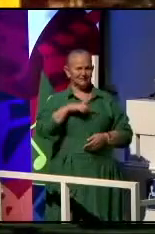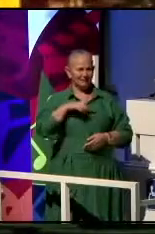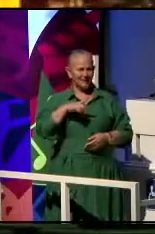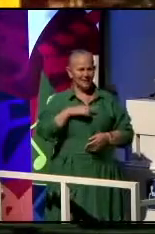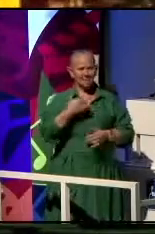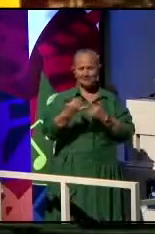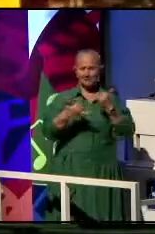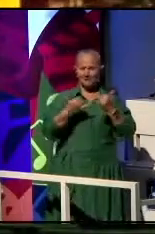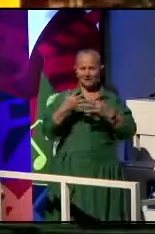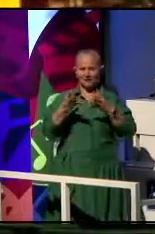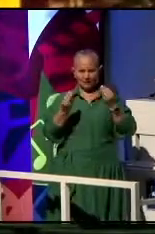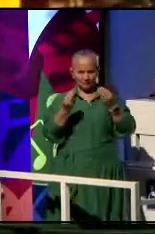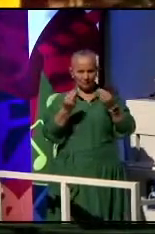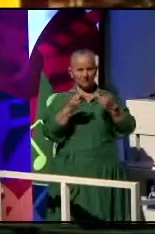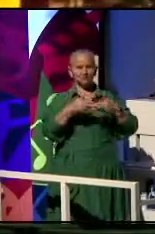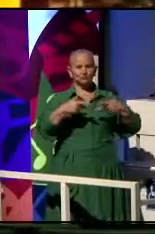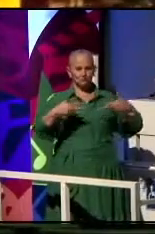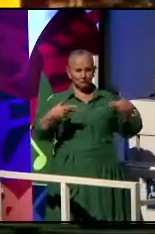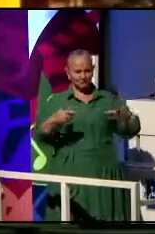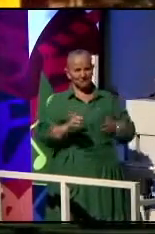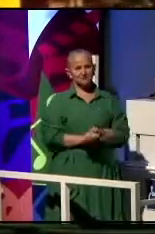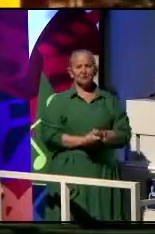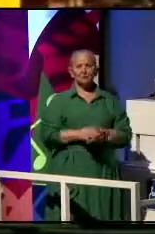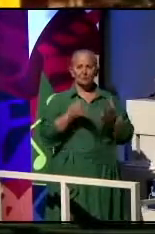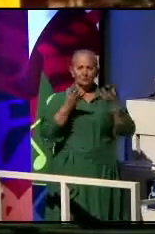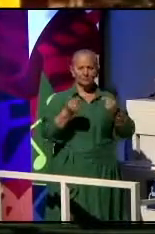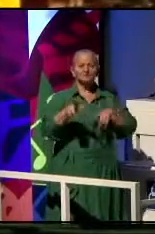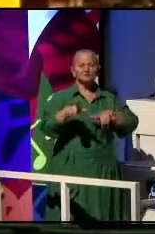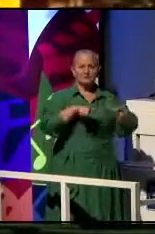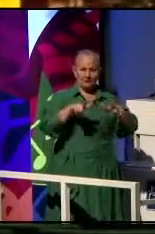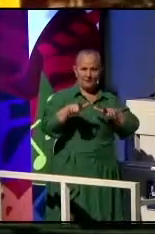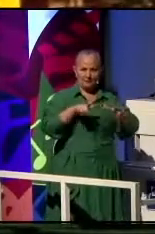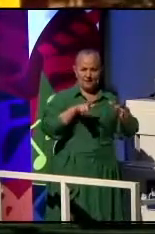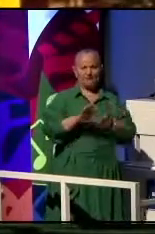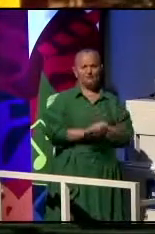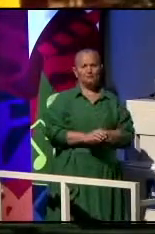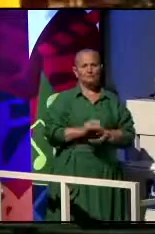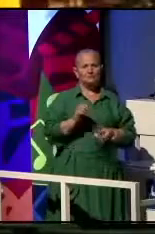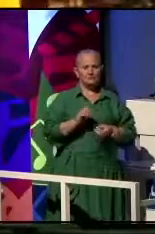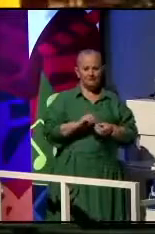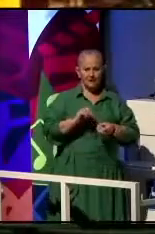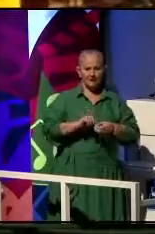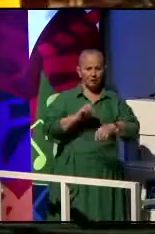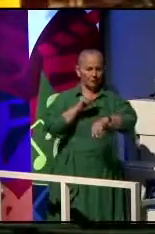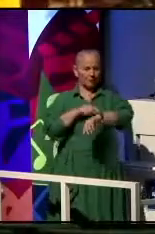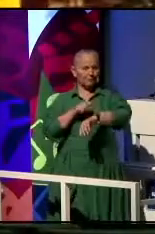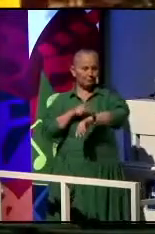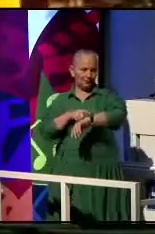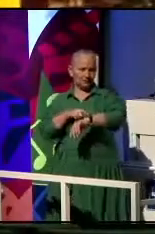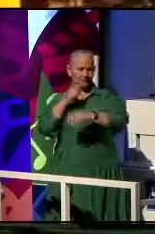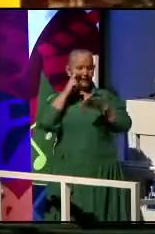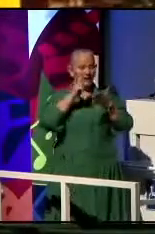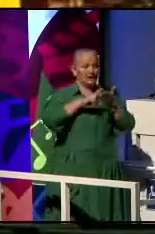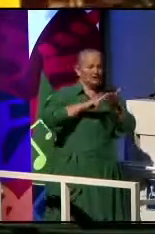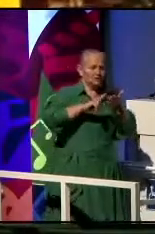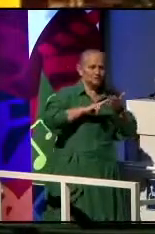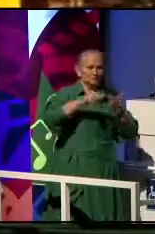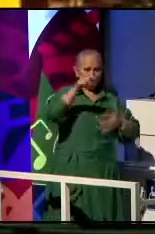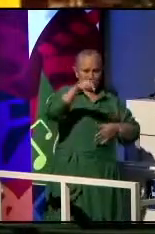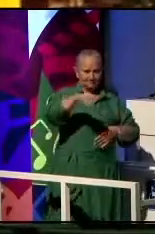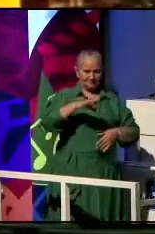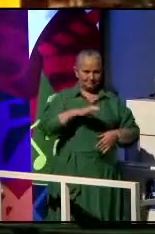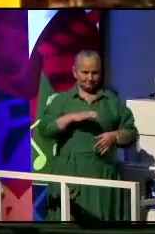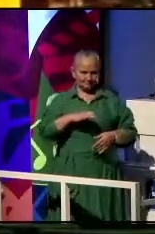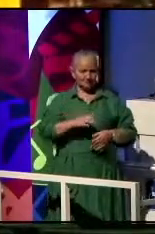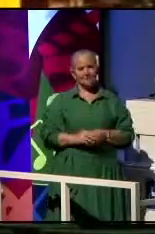xilogravuras, enfim, vários trabalhos voltados ao fomento a leitura aqui na nossa cidade. Então, agradeço